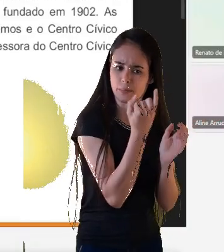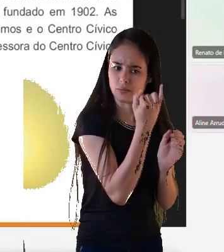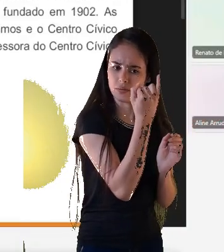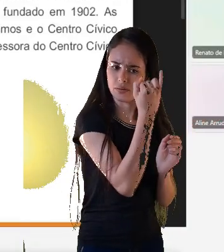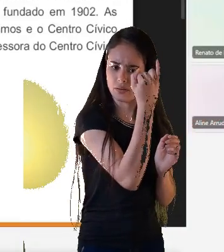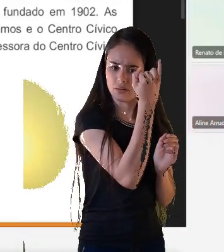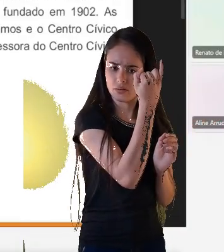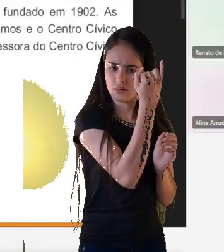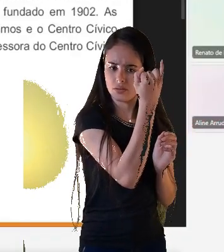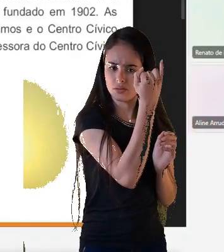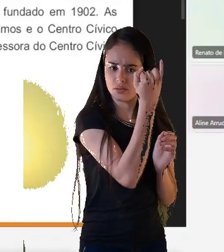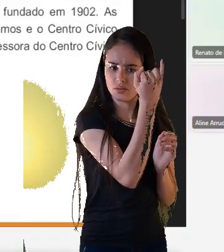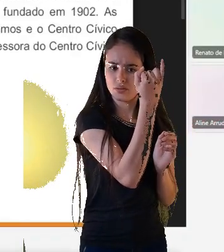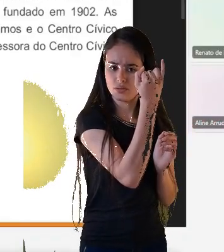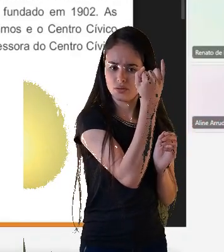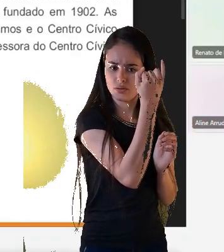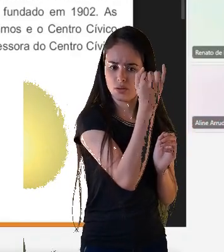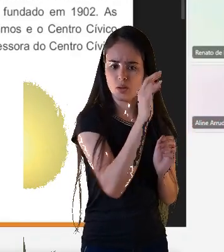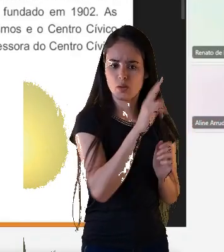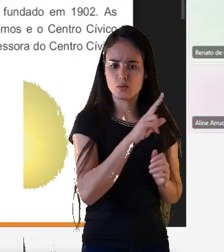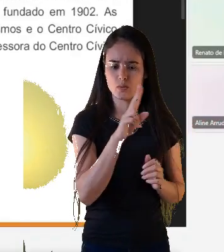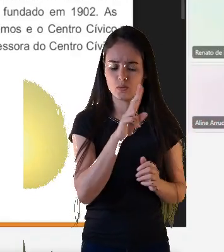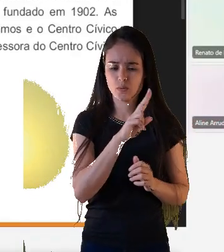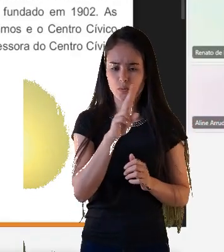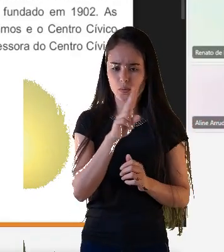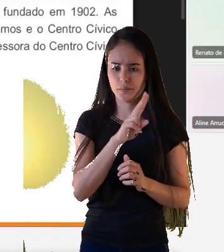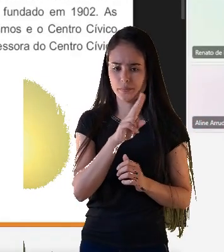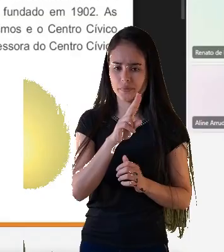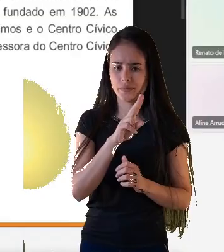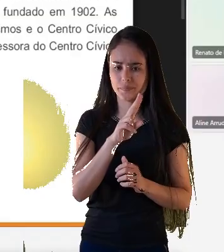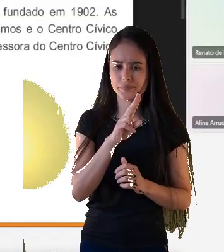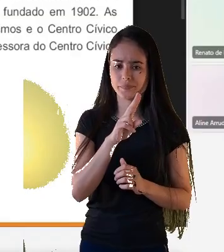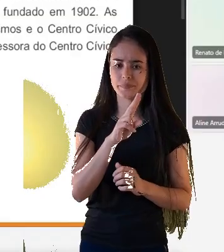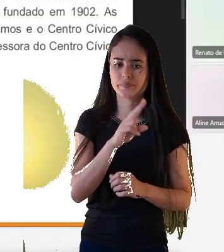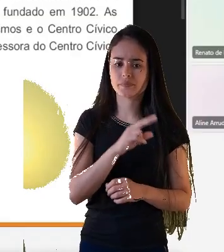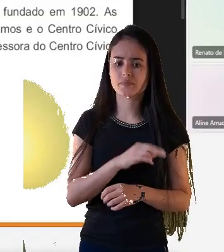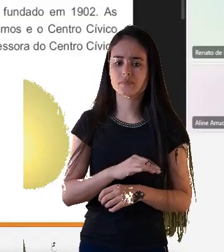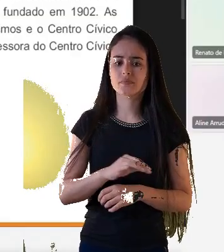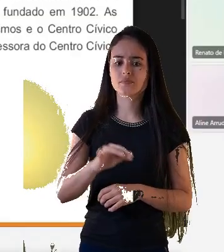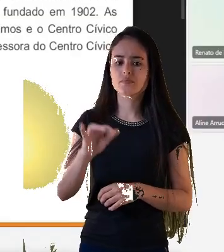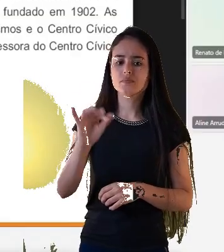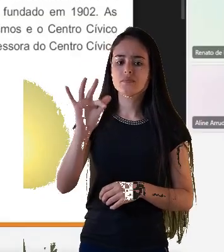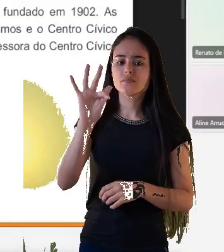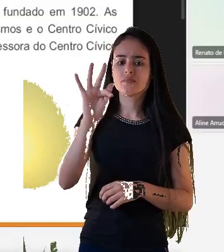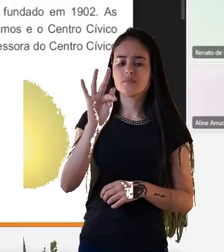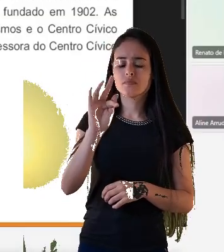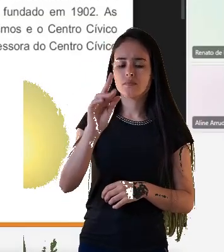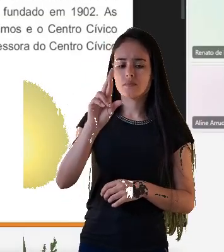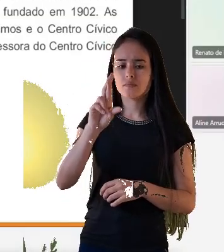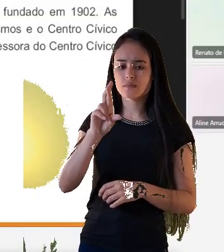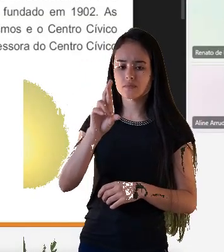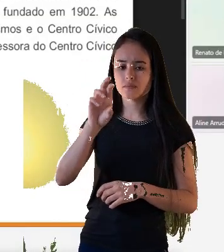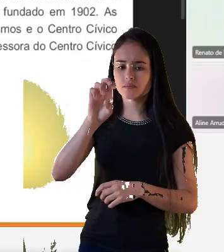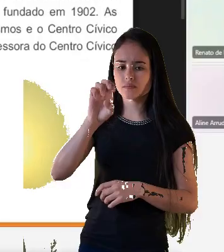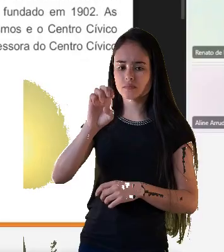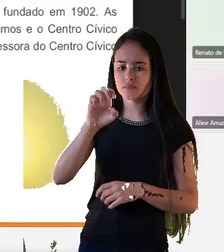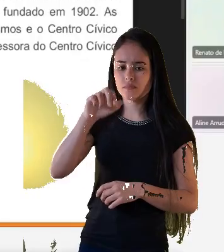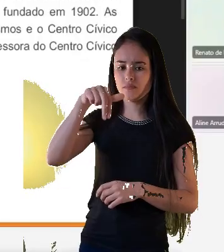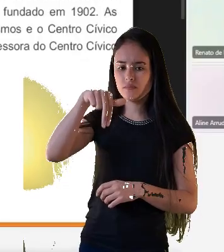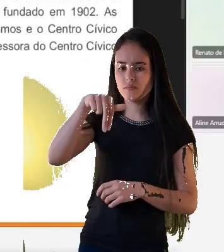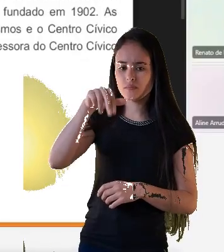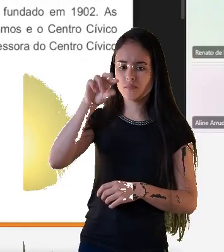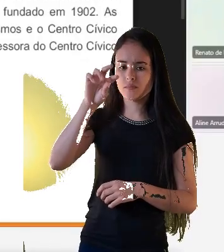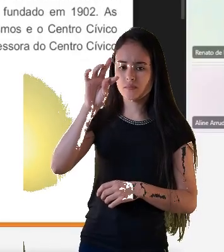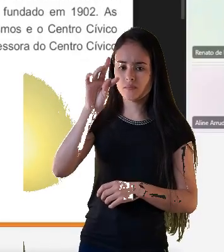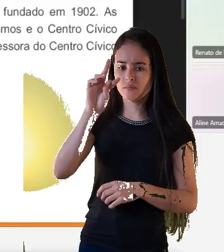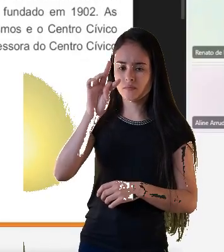que já existia bem antes também, né, lá com Machado de Assis, enfim, mas que vai se fortalecer aqui